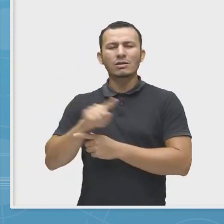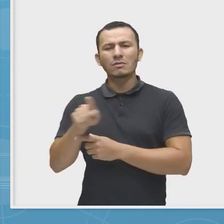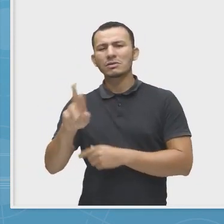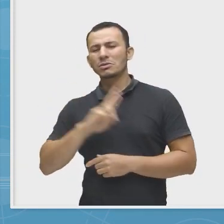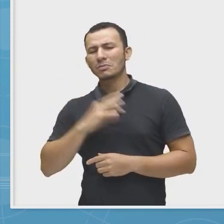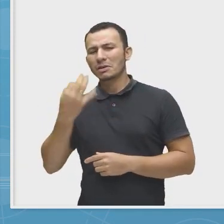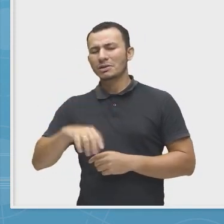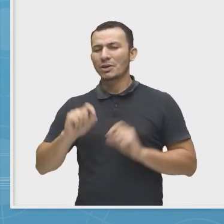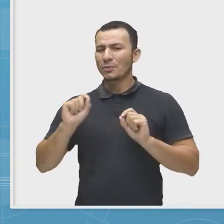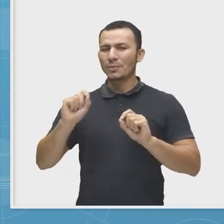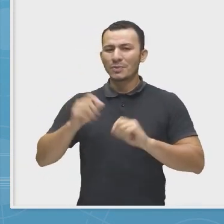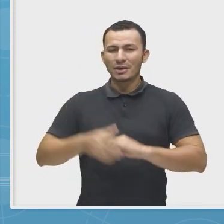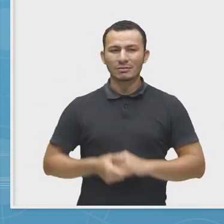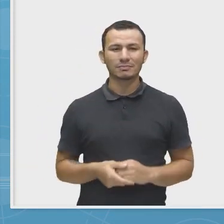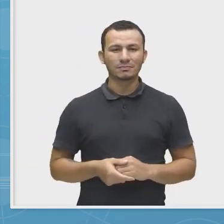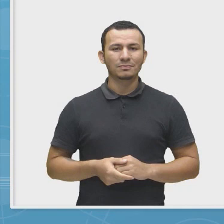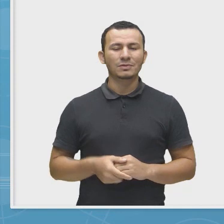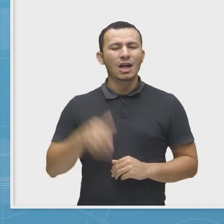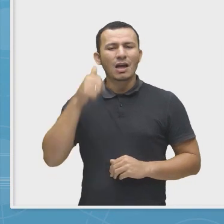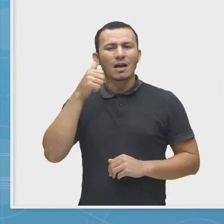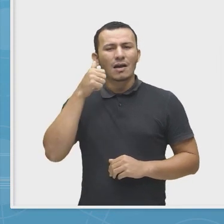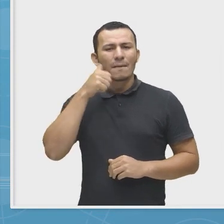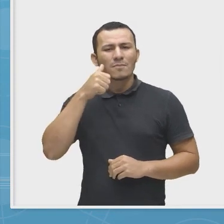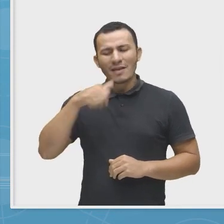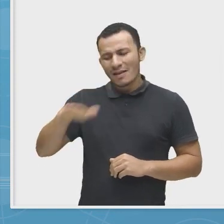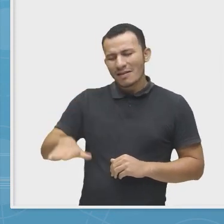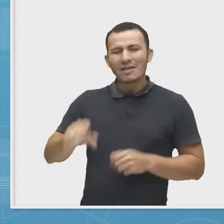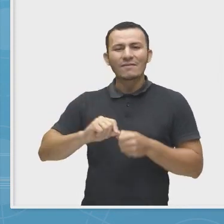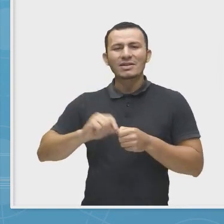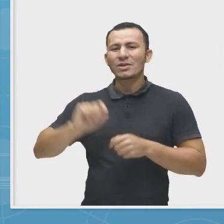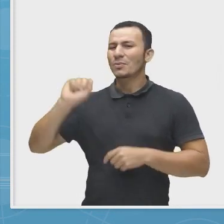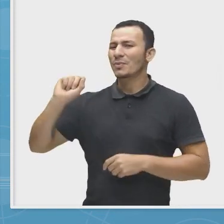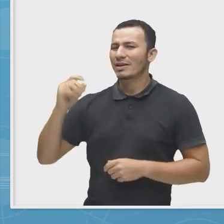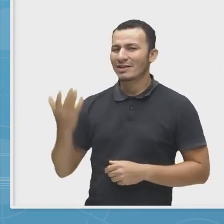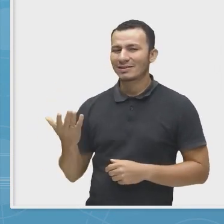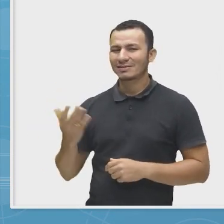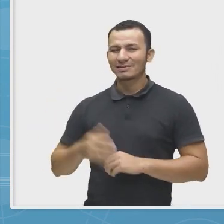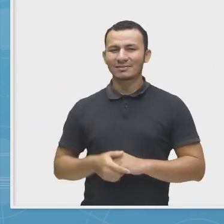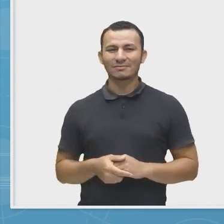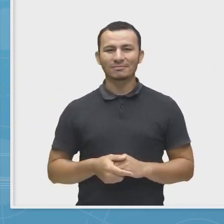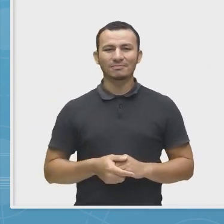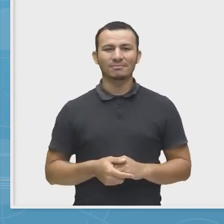dizer que o que a menina estava fazendo? Ela estava